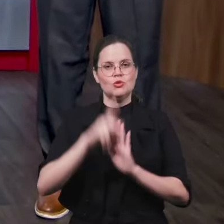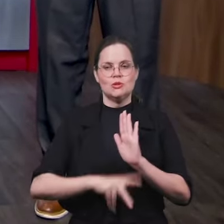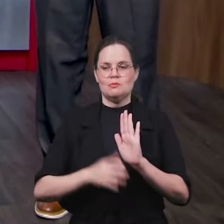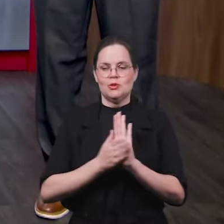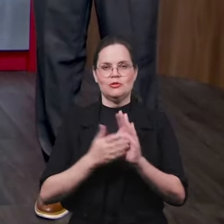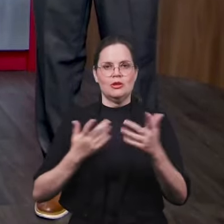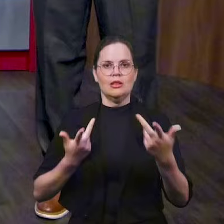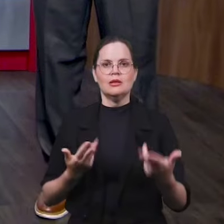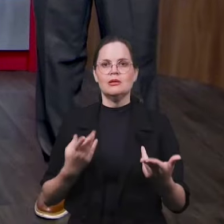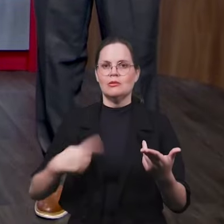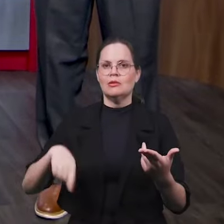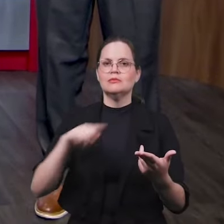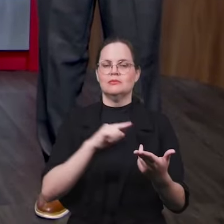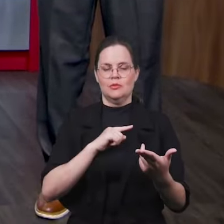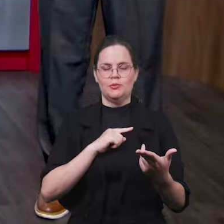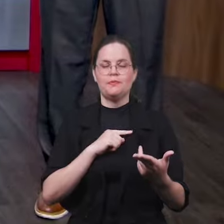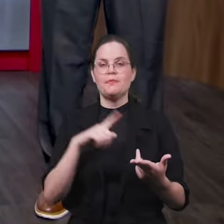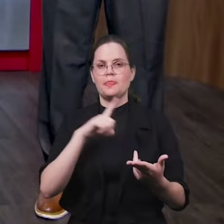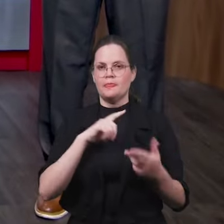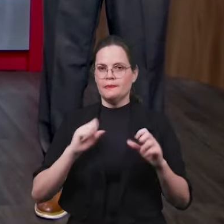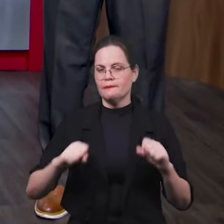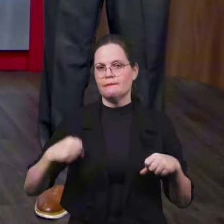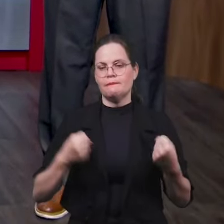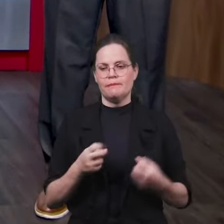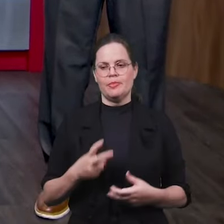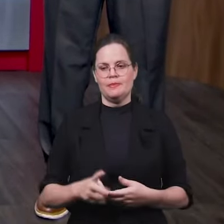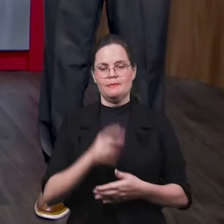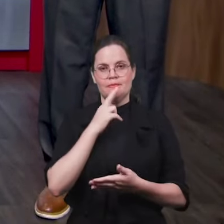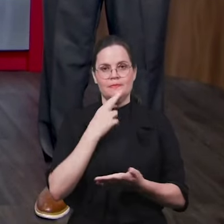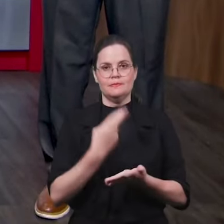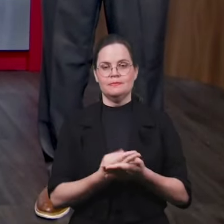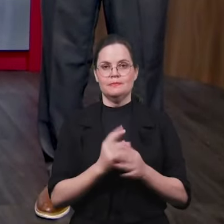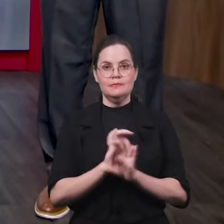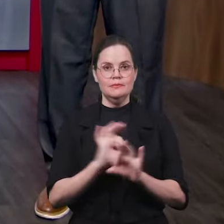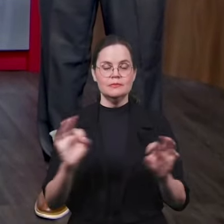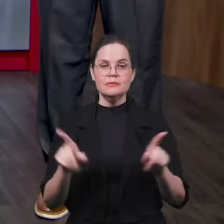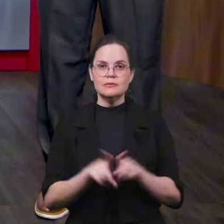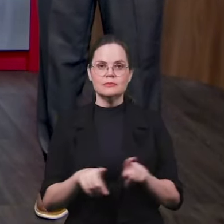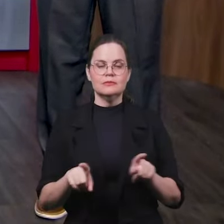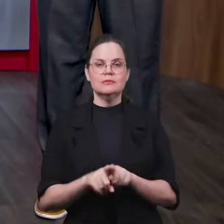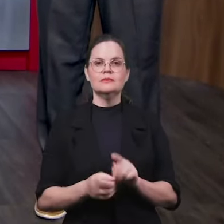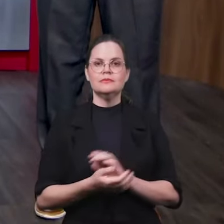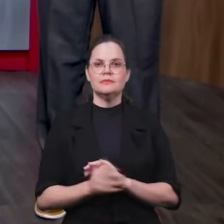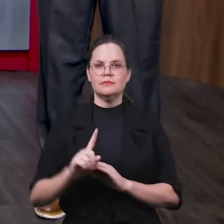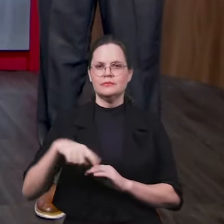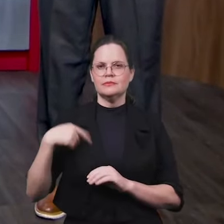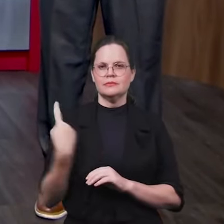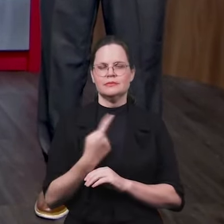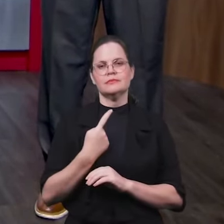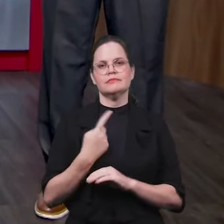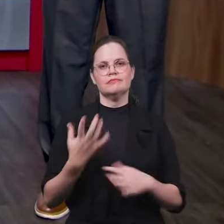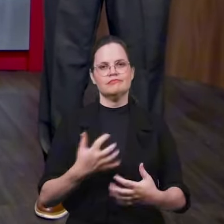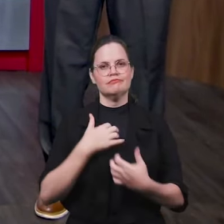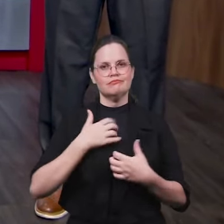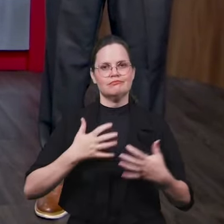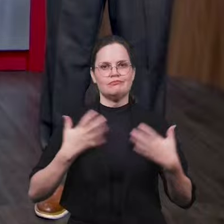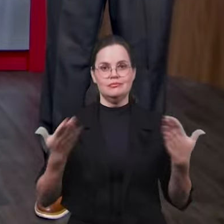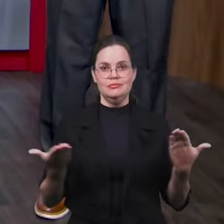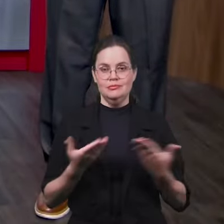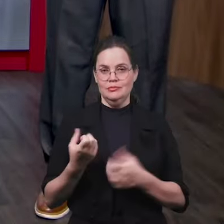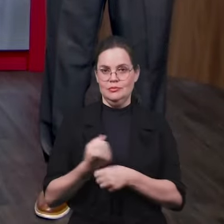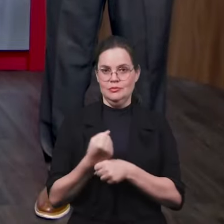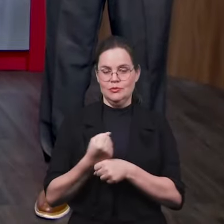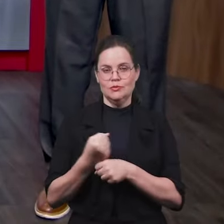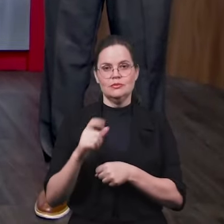vivido a obra do Espírito Santo com muita dedicação, com muito resultado. E, para nossa alegria,